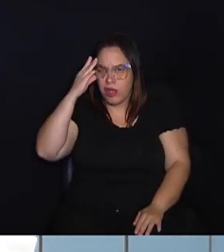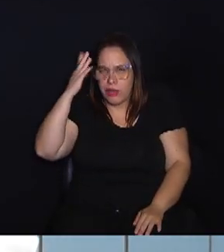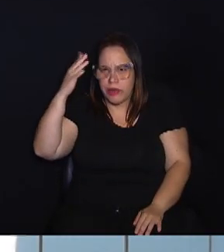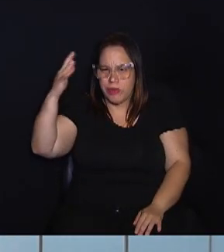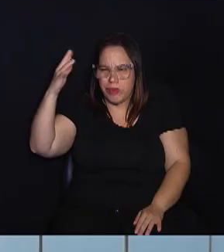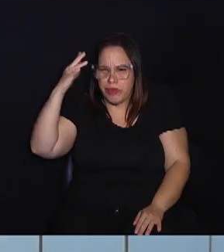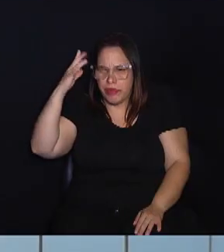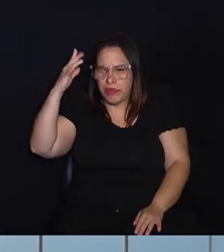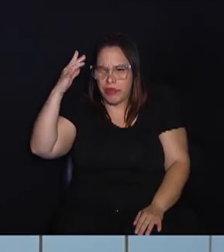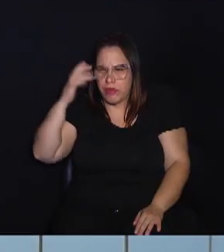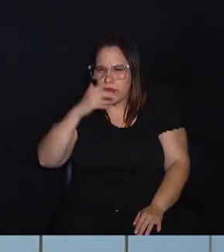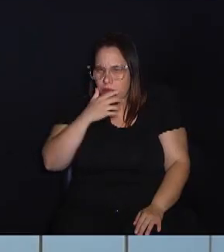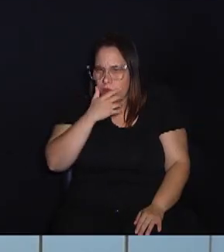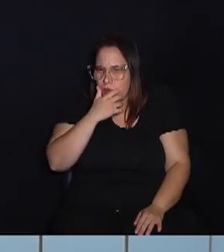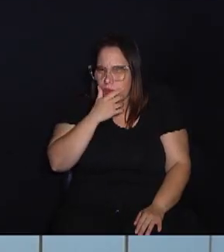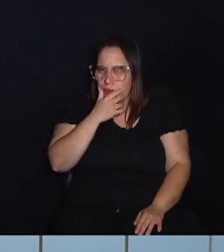dessa